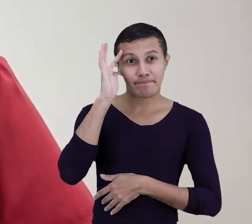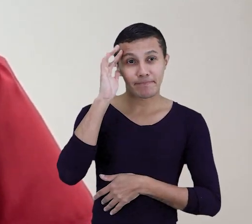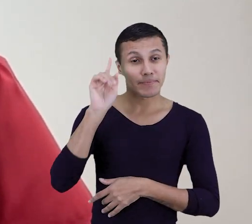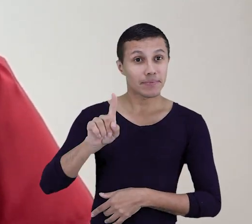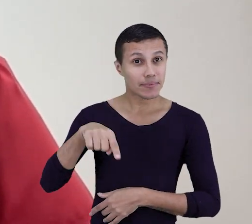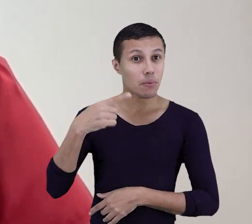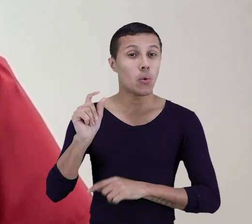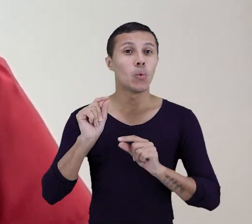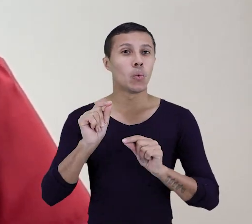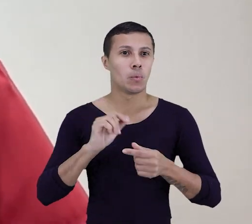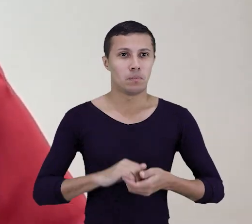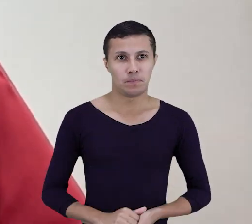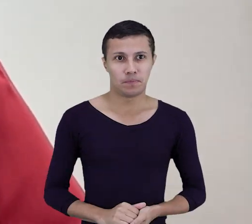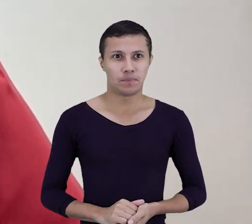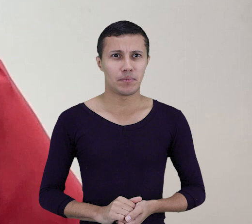logo depois,